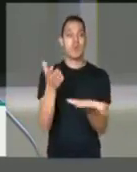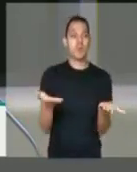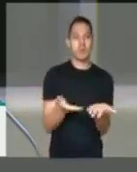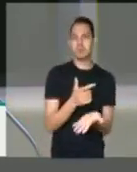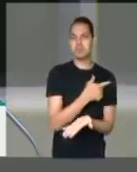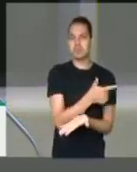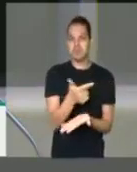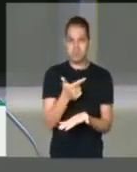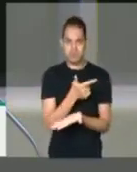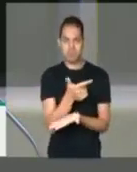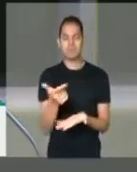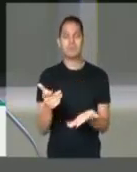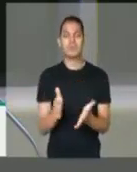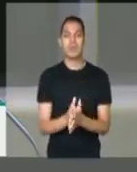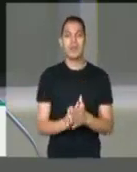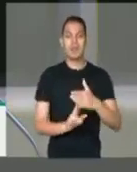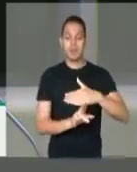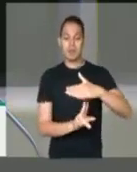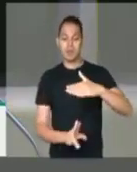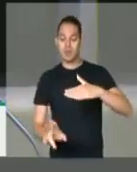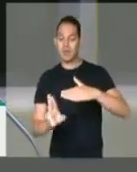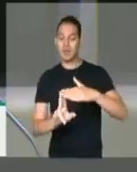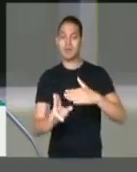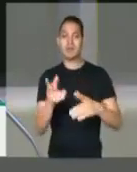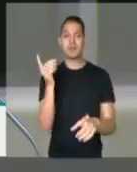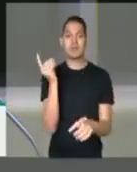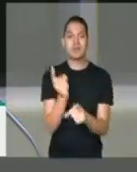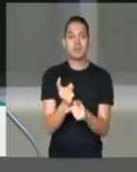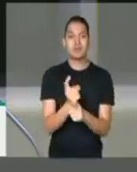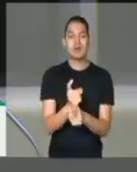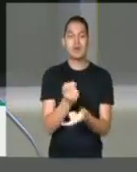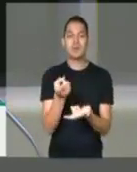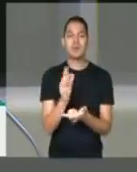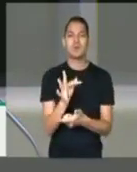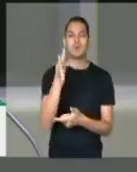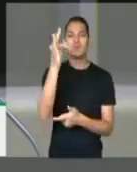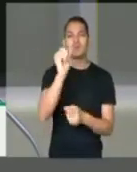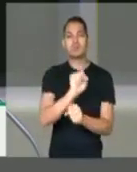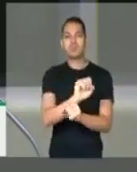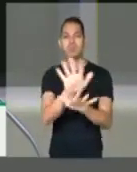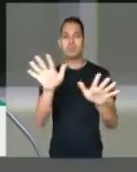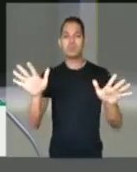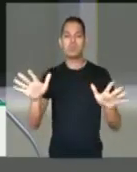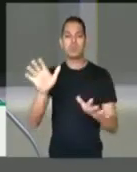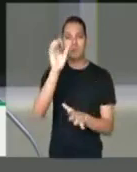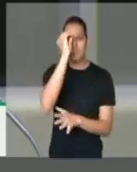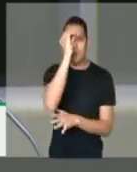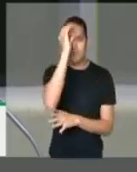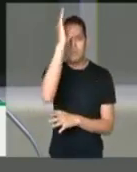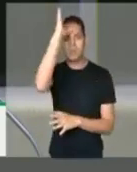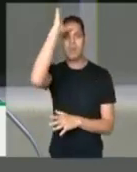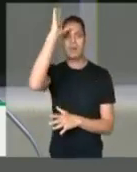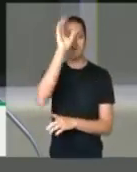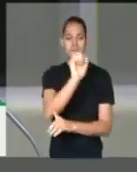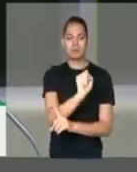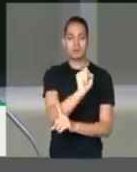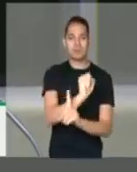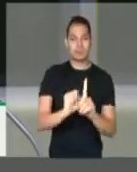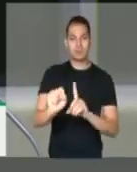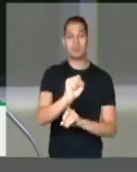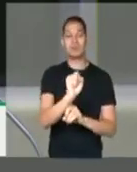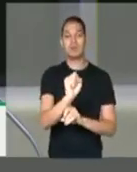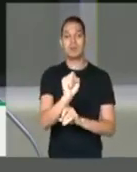ler o mundo. É na universidade que se revela o vasto horizonte do futuro, do conhecimento da nossa